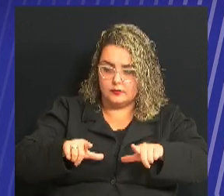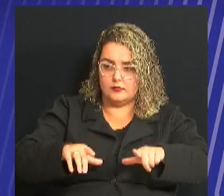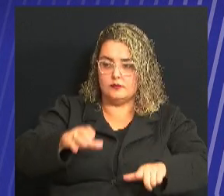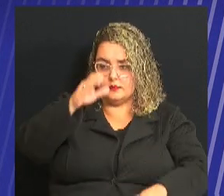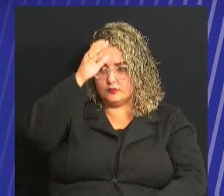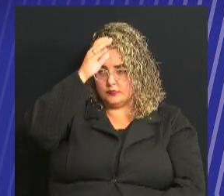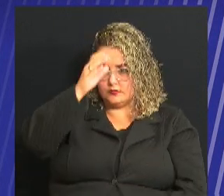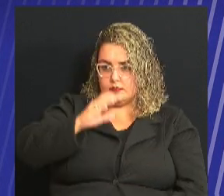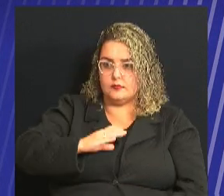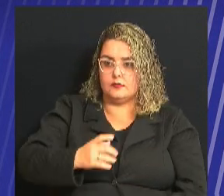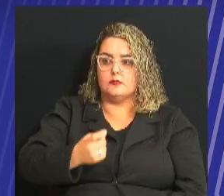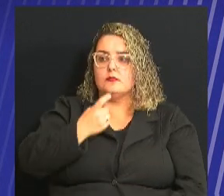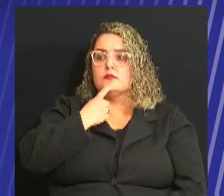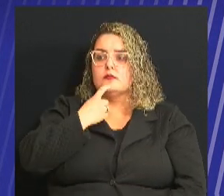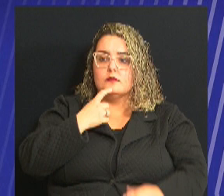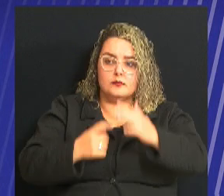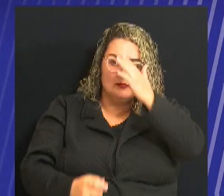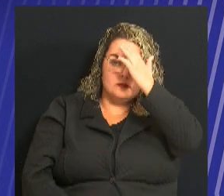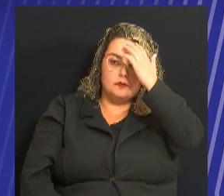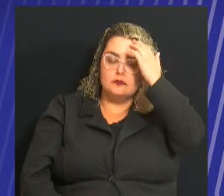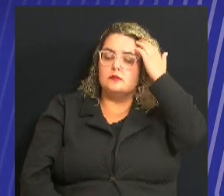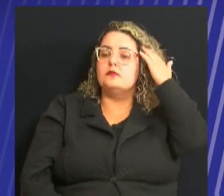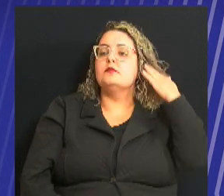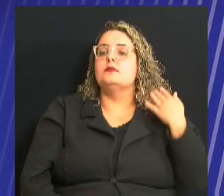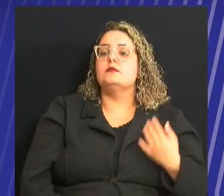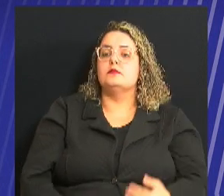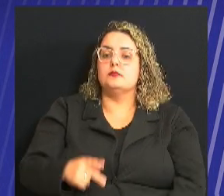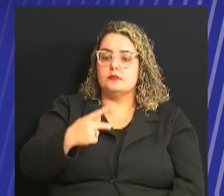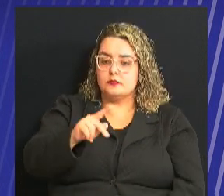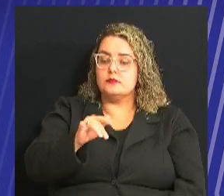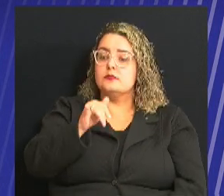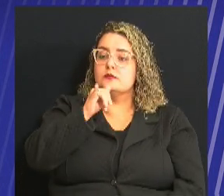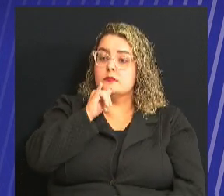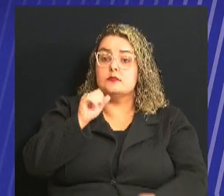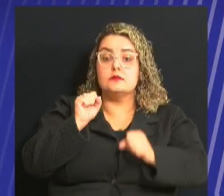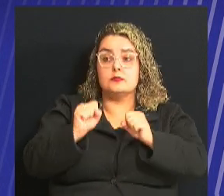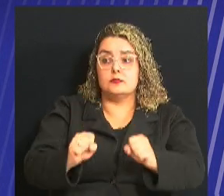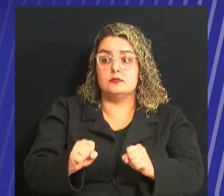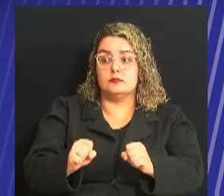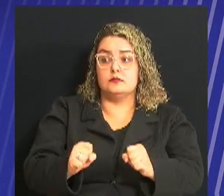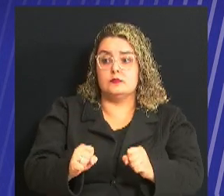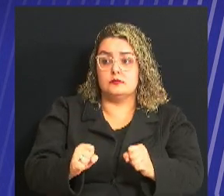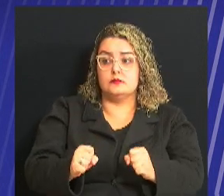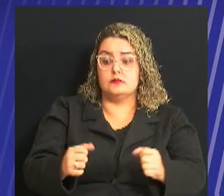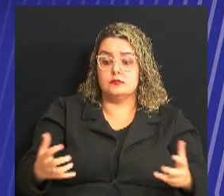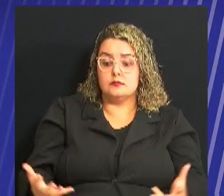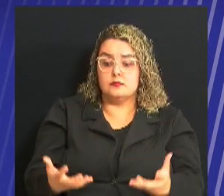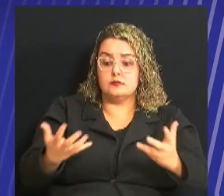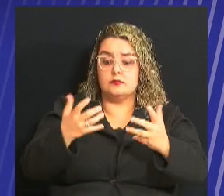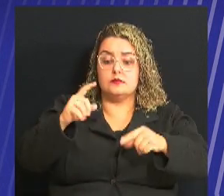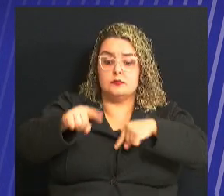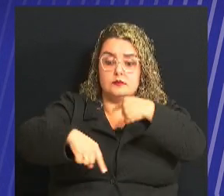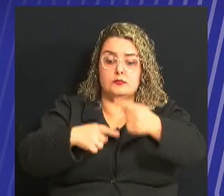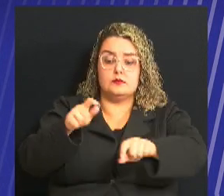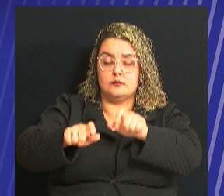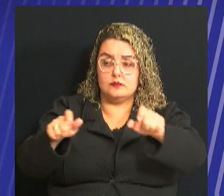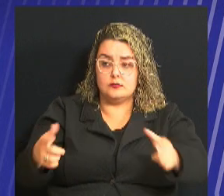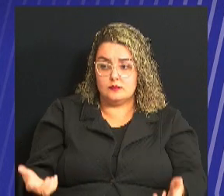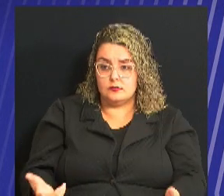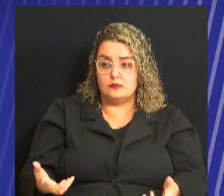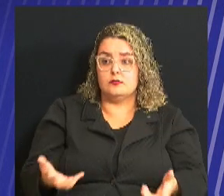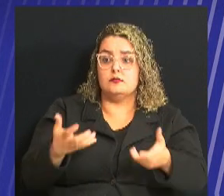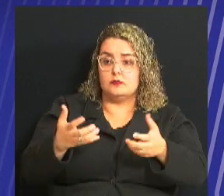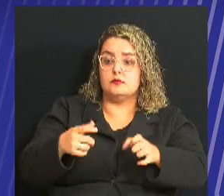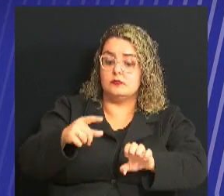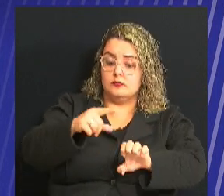cidadão campineiro, para que o teu exemplo possa servir de estímulo para outros que querem